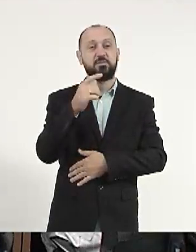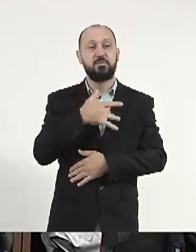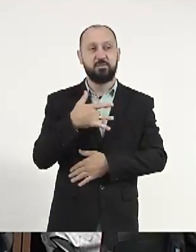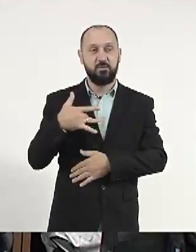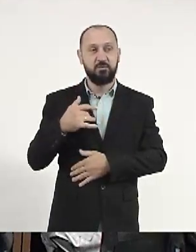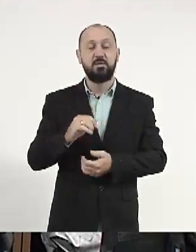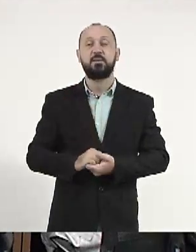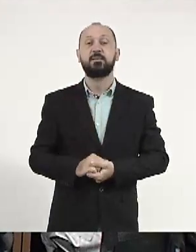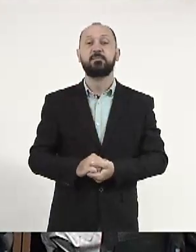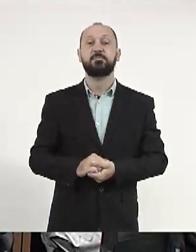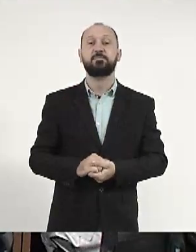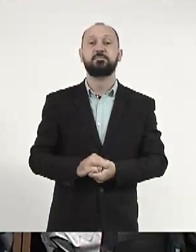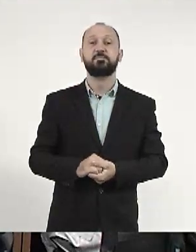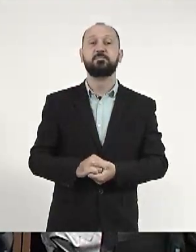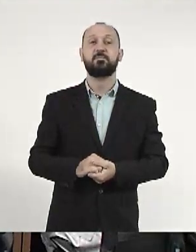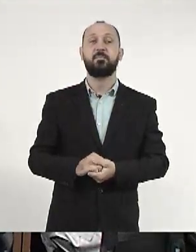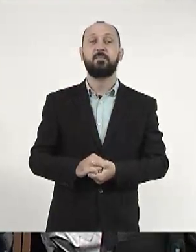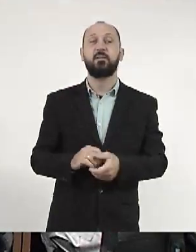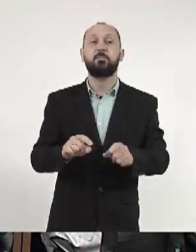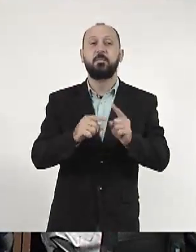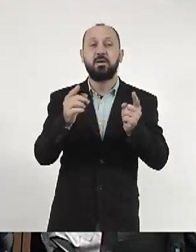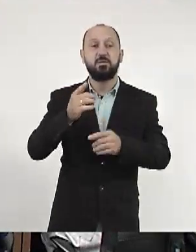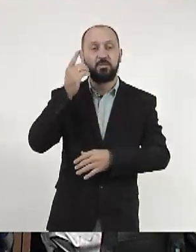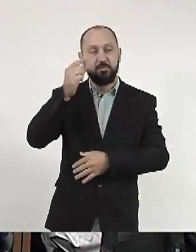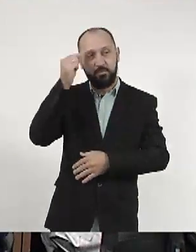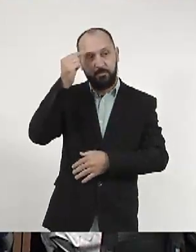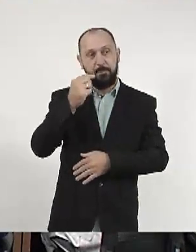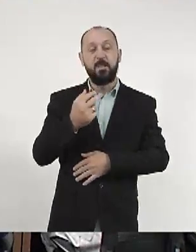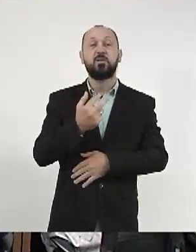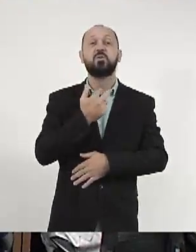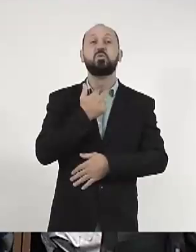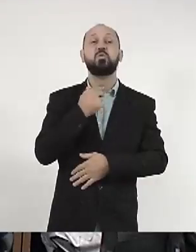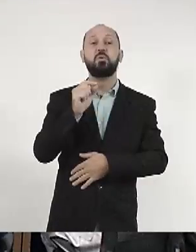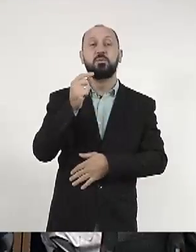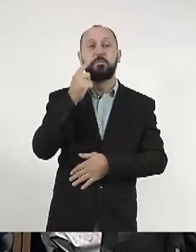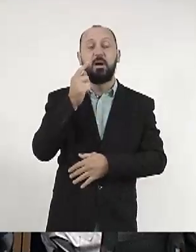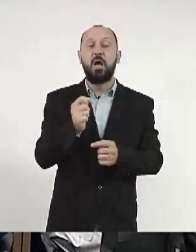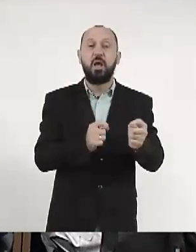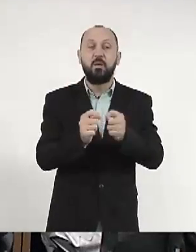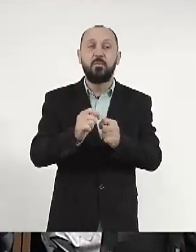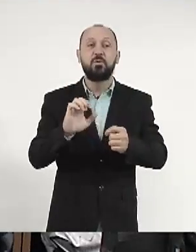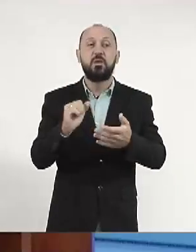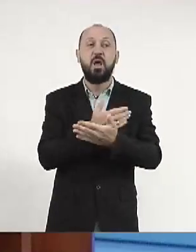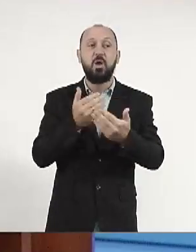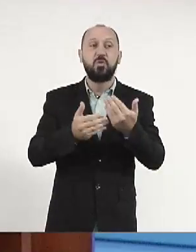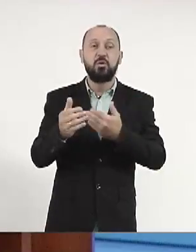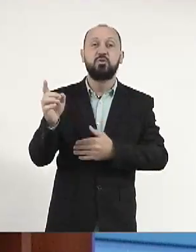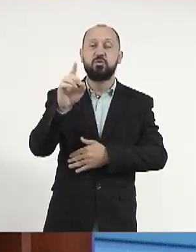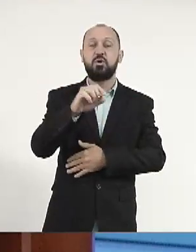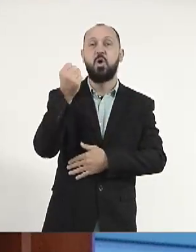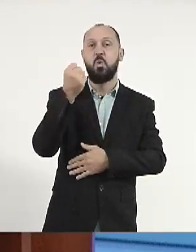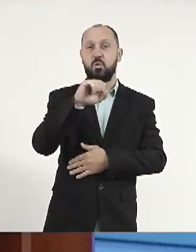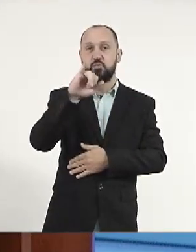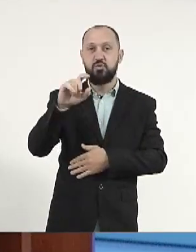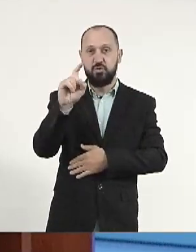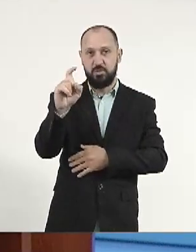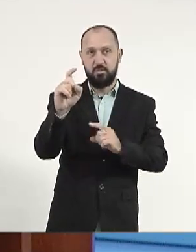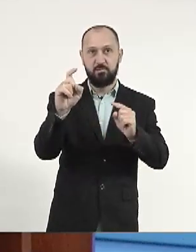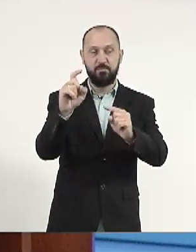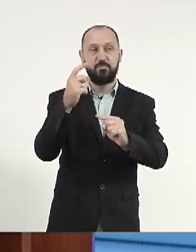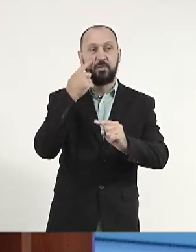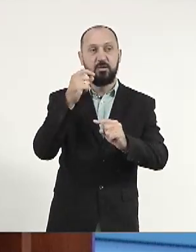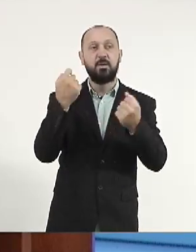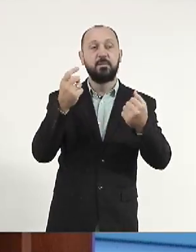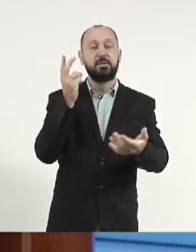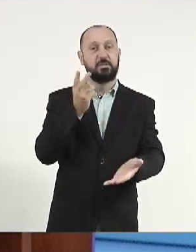saúde. Mas, deputado Zé Teixeira, nós não podemos minimizar o que aconteceu no dia 8 de janeiro. E isso precisa